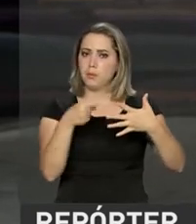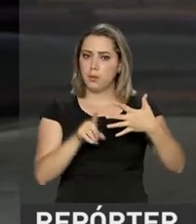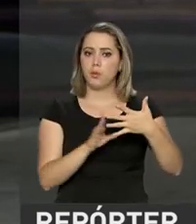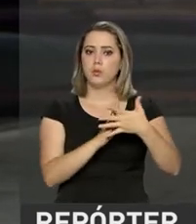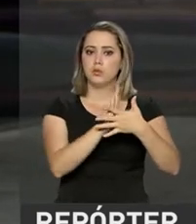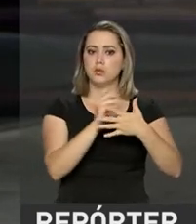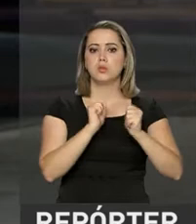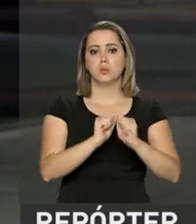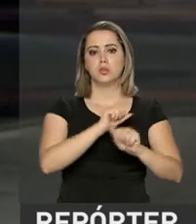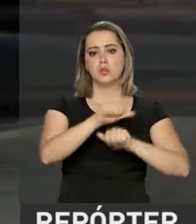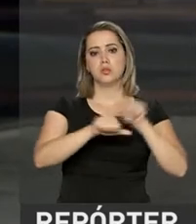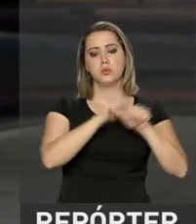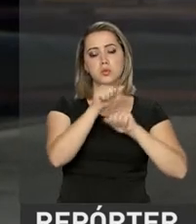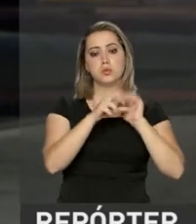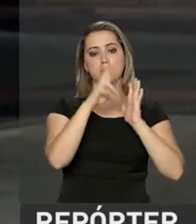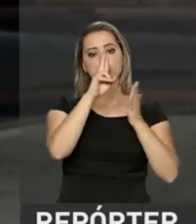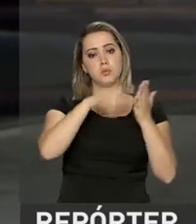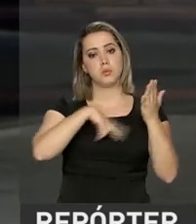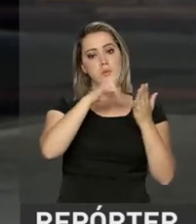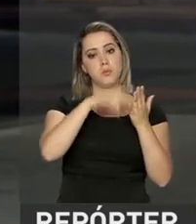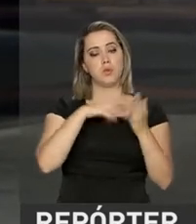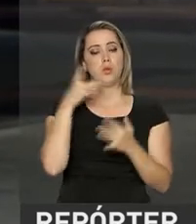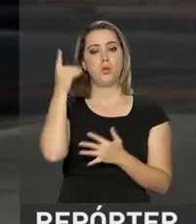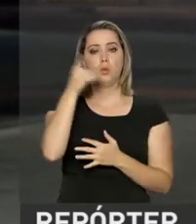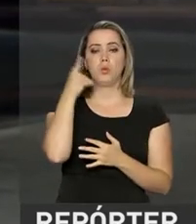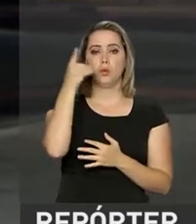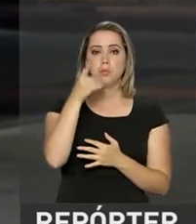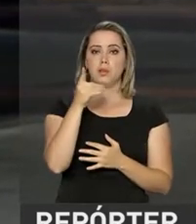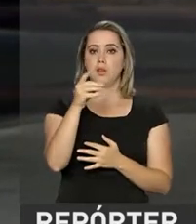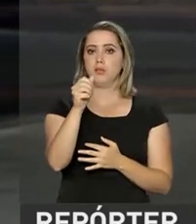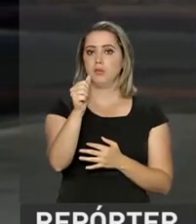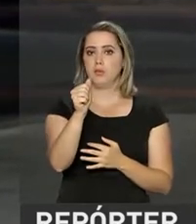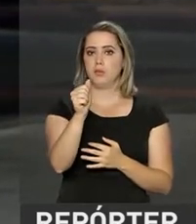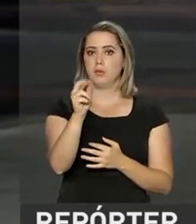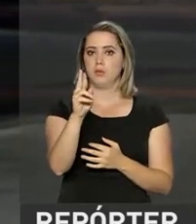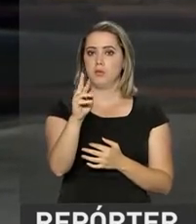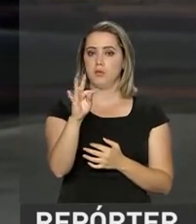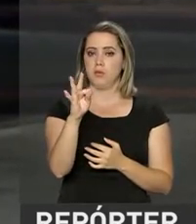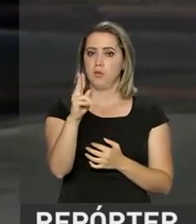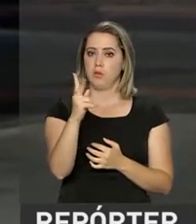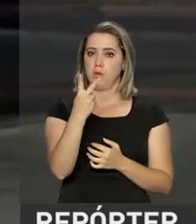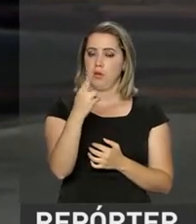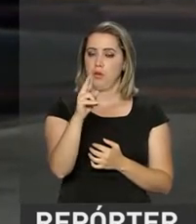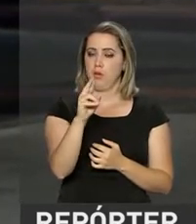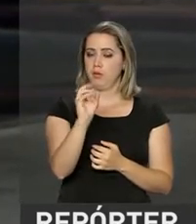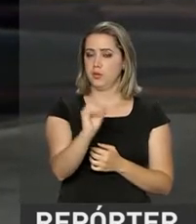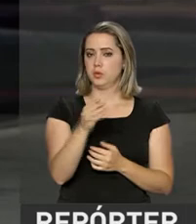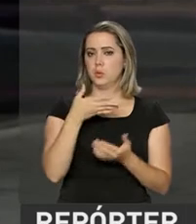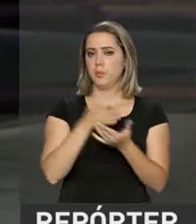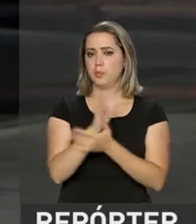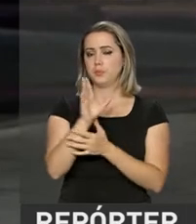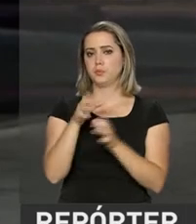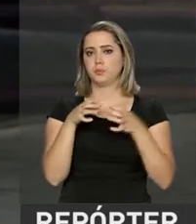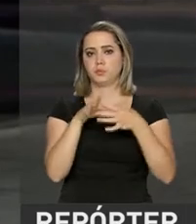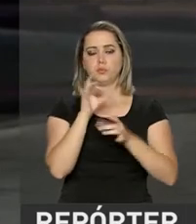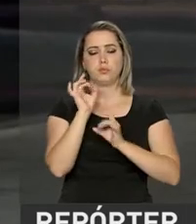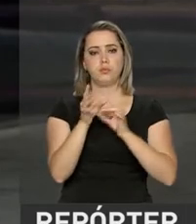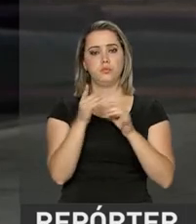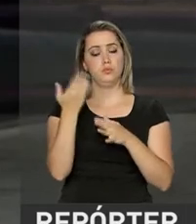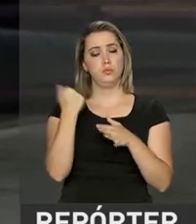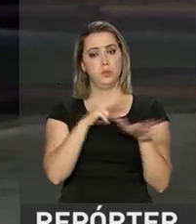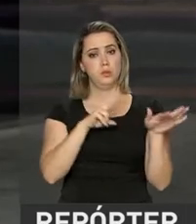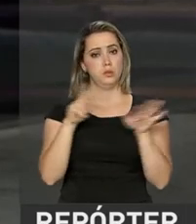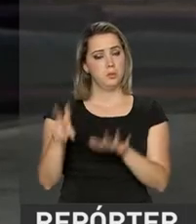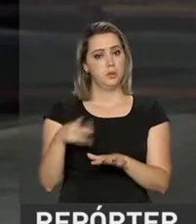desfigurar o relatório do deputado arthur maia que foi aprovado na comissão na semana passada por